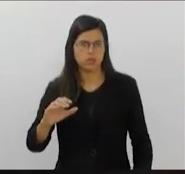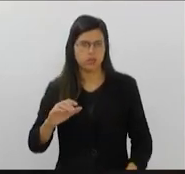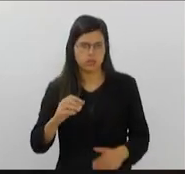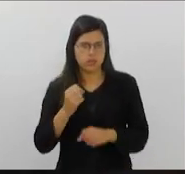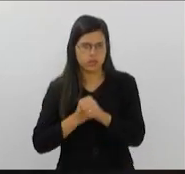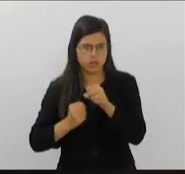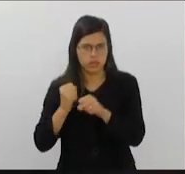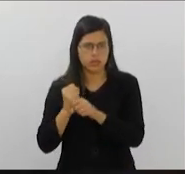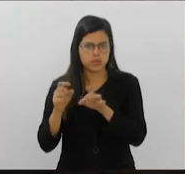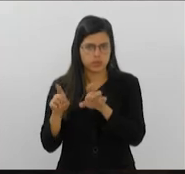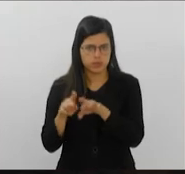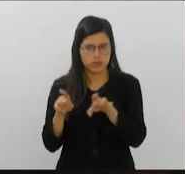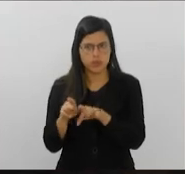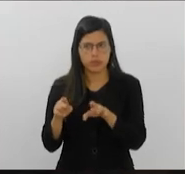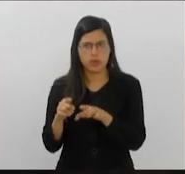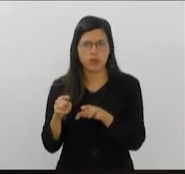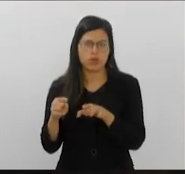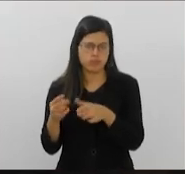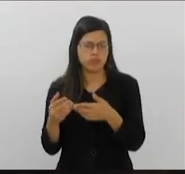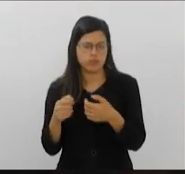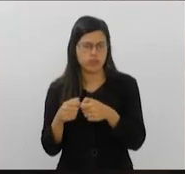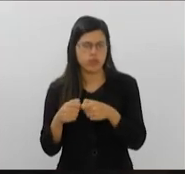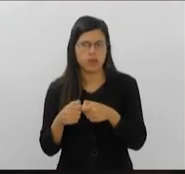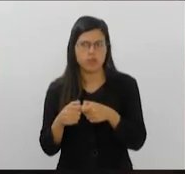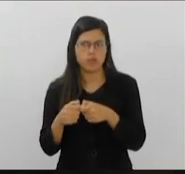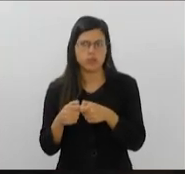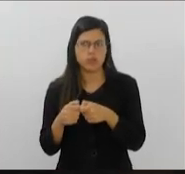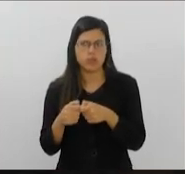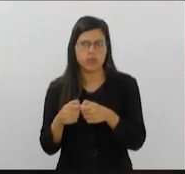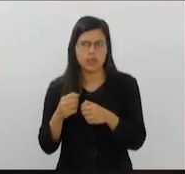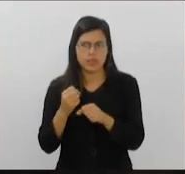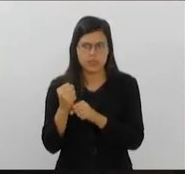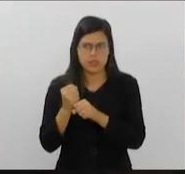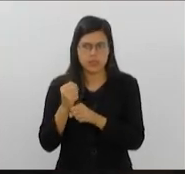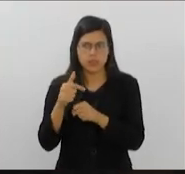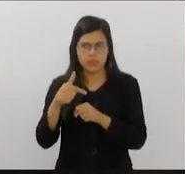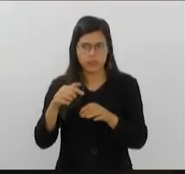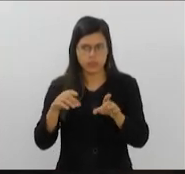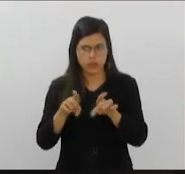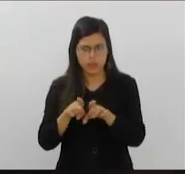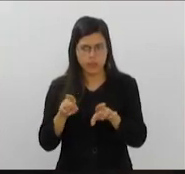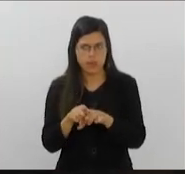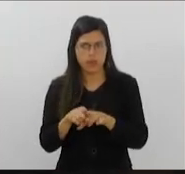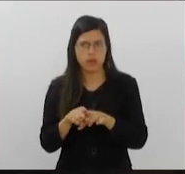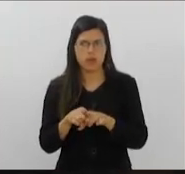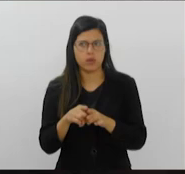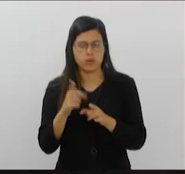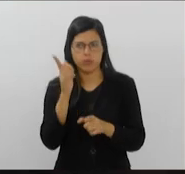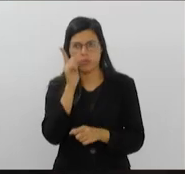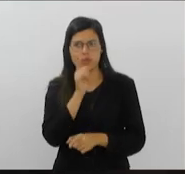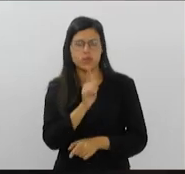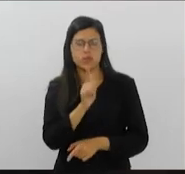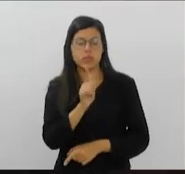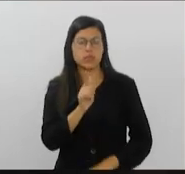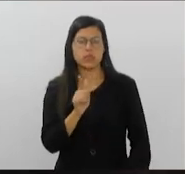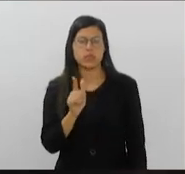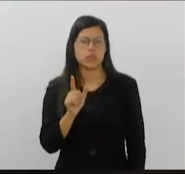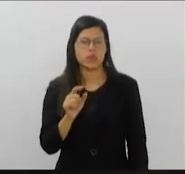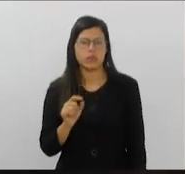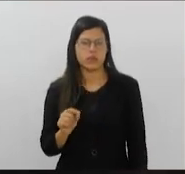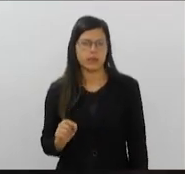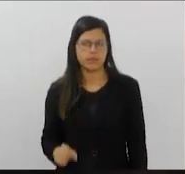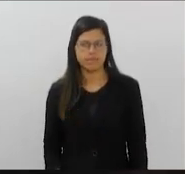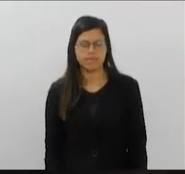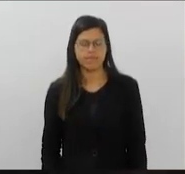restauração, que foram iniciadas esse ano. E, esse ano, a gente também vai conseguir...